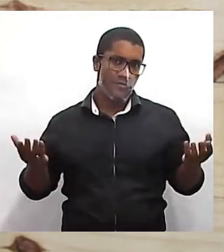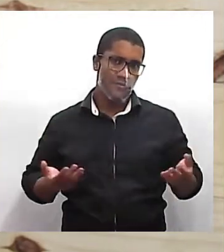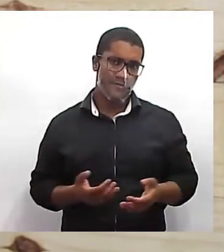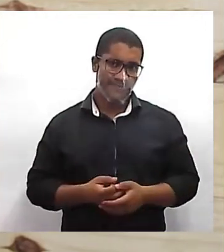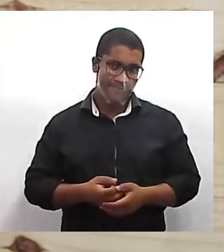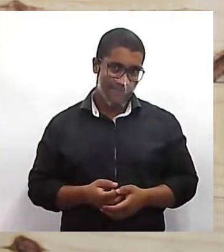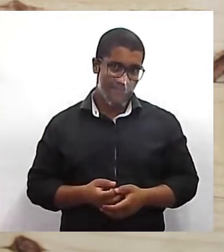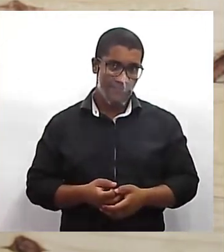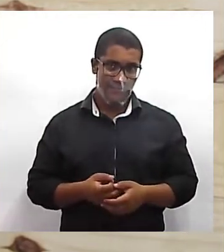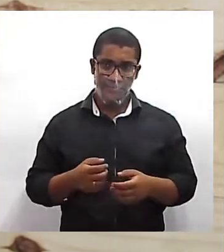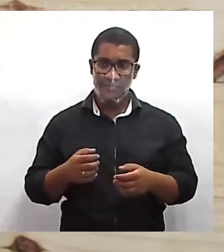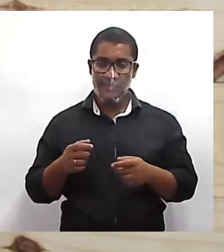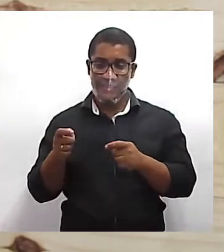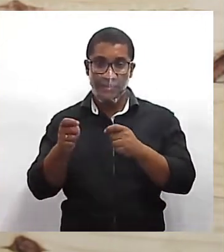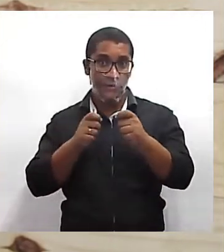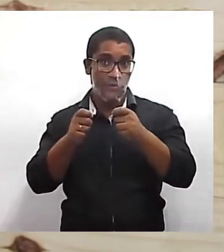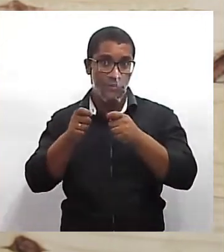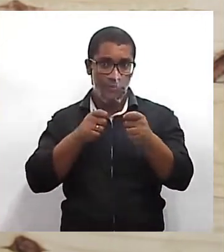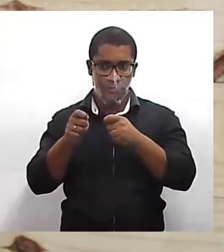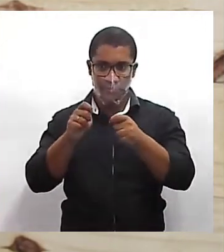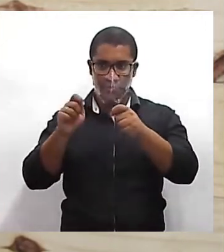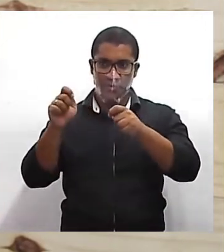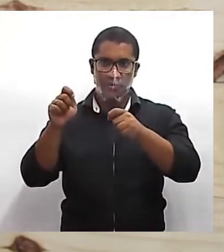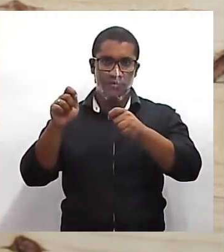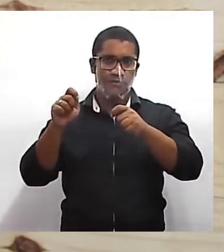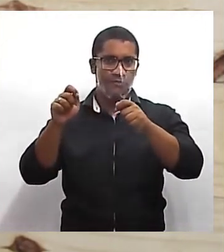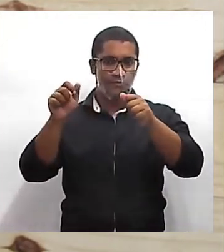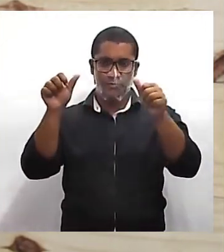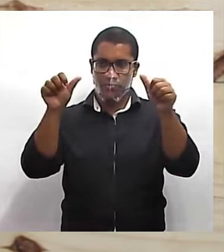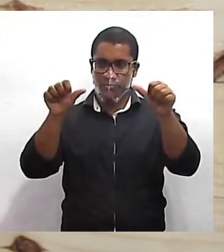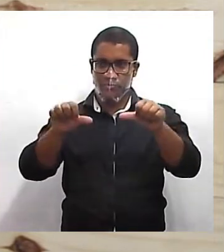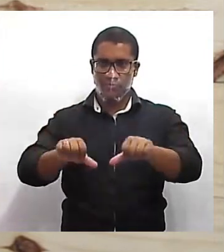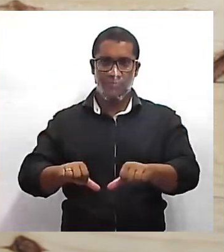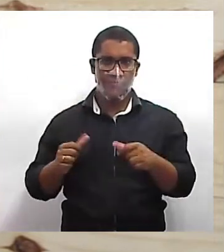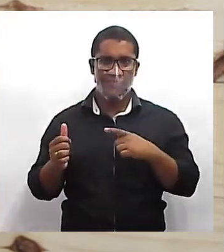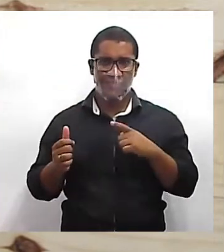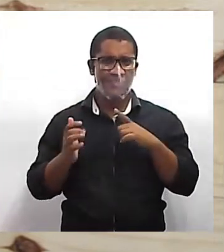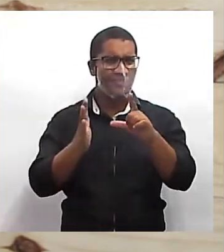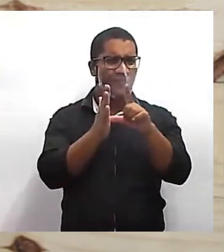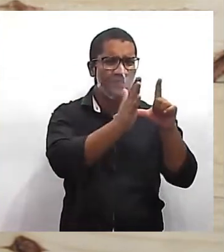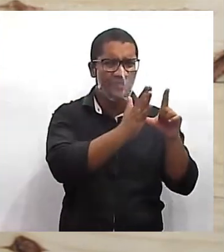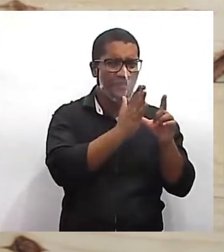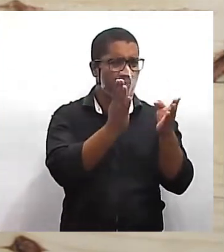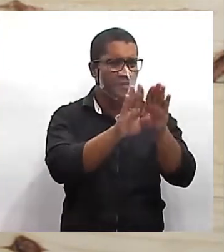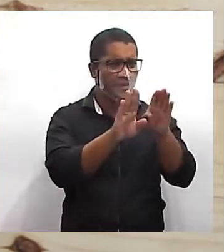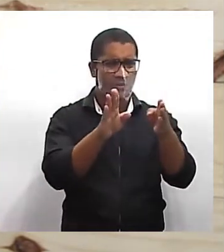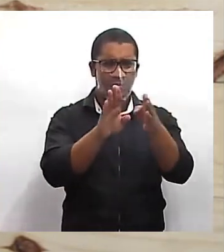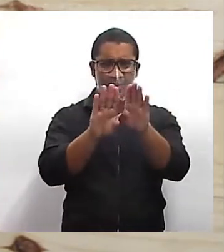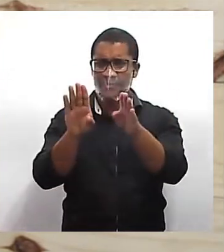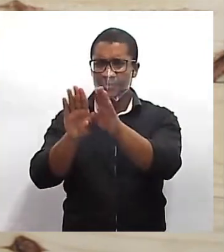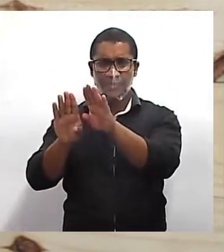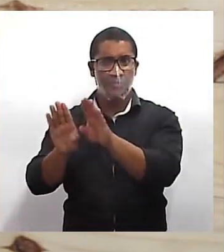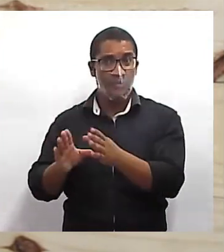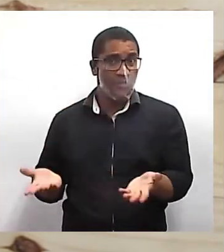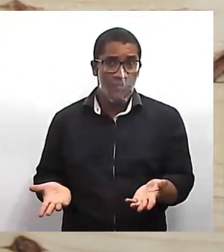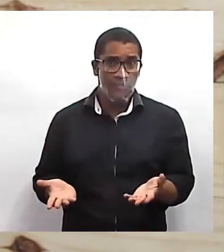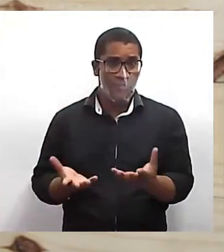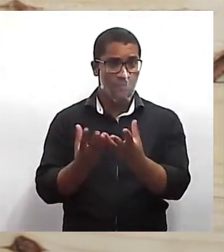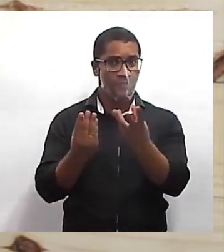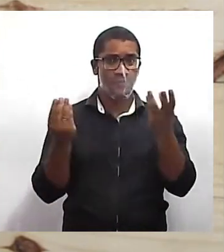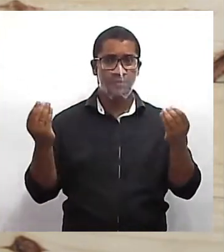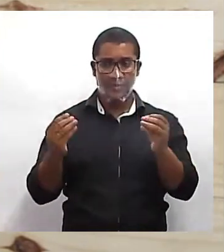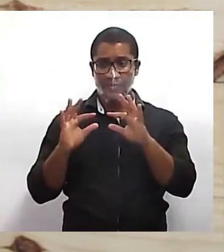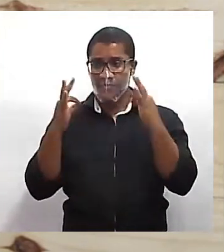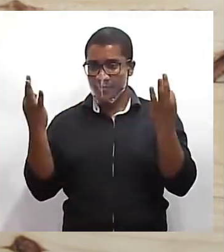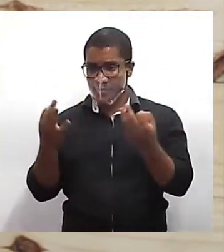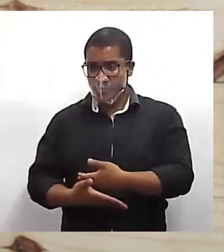um desajuste econômico imenso. Quantos comércios locais não quebraram, não fecharam suas portas? Quantas famílias foram dormir com